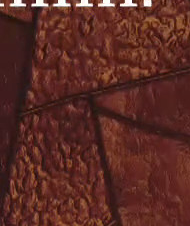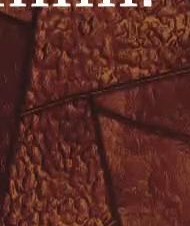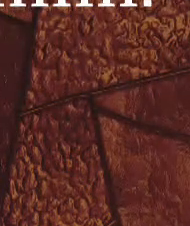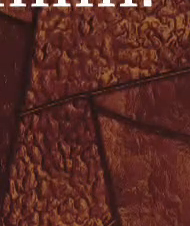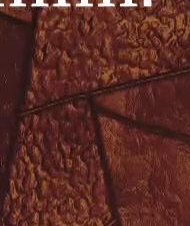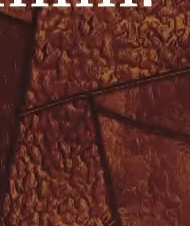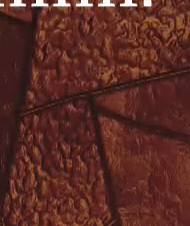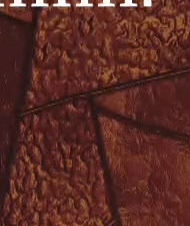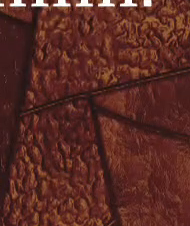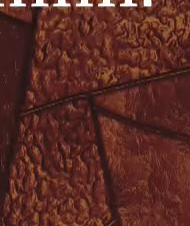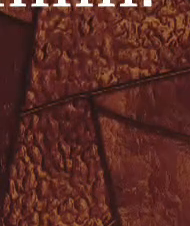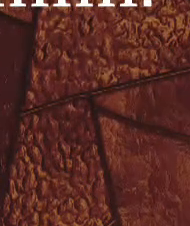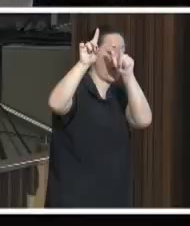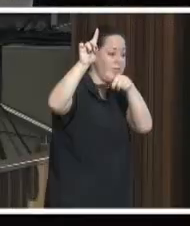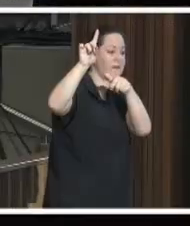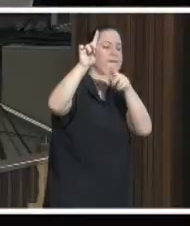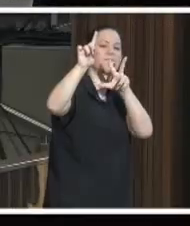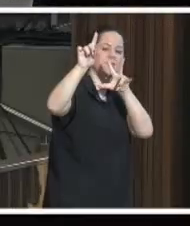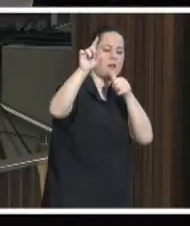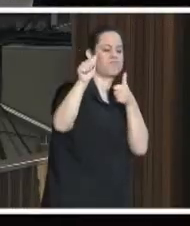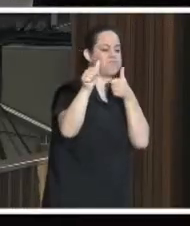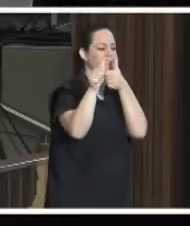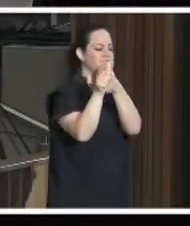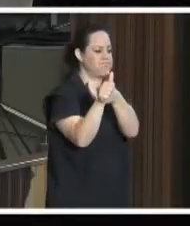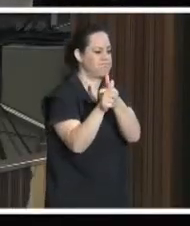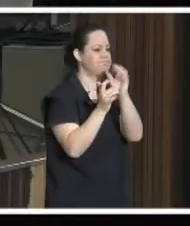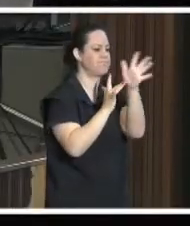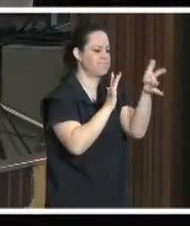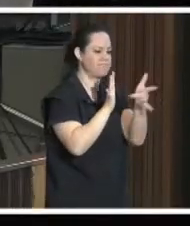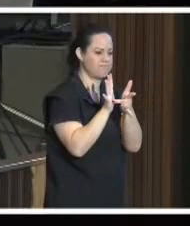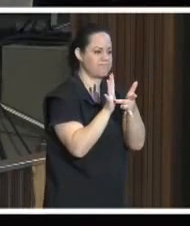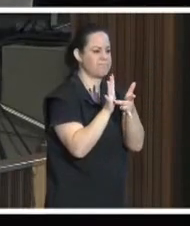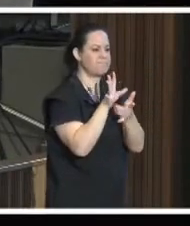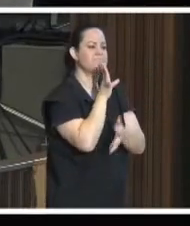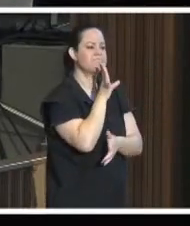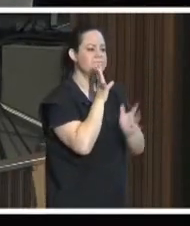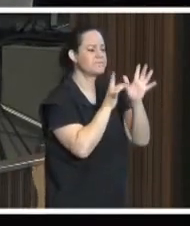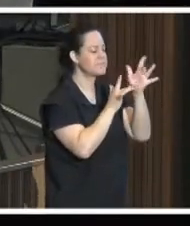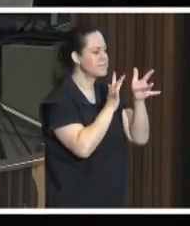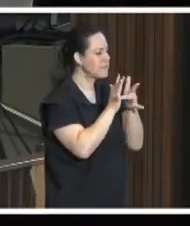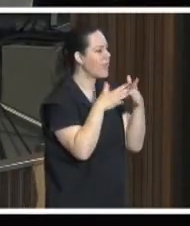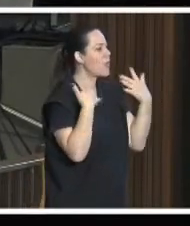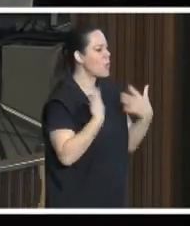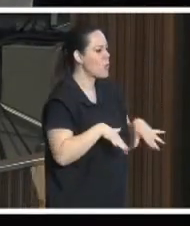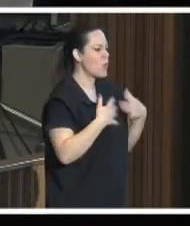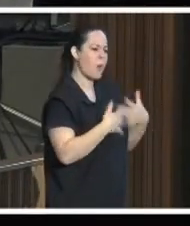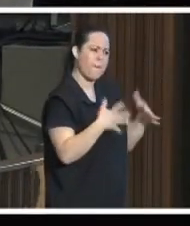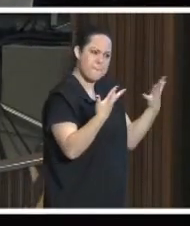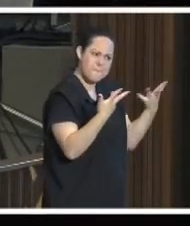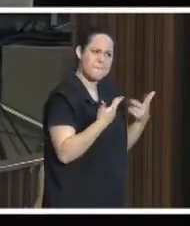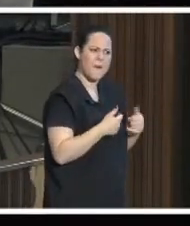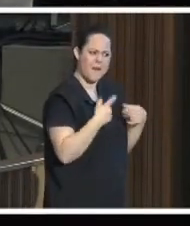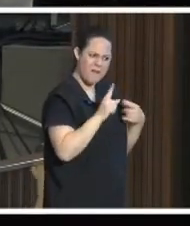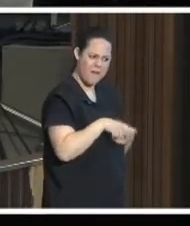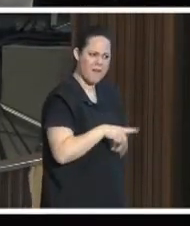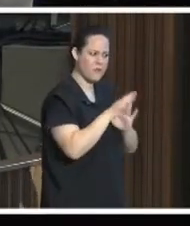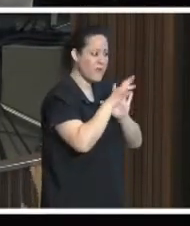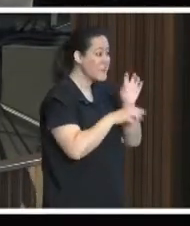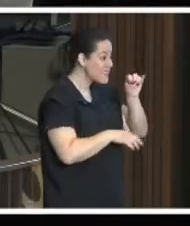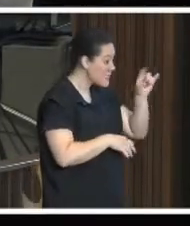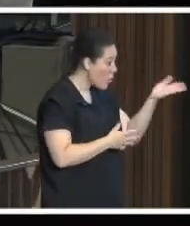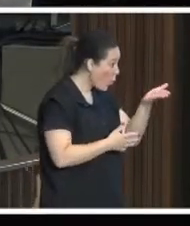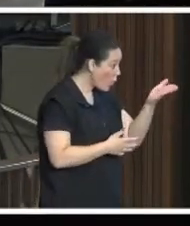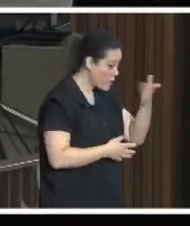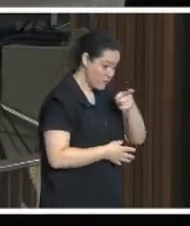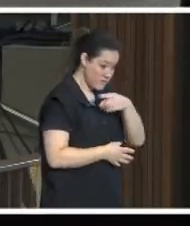Ele, vêm a mim. Olha que coisa tremenda. Se você está aqui